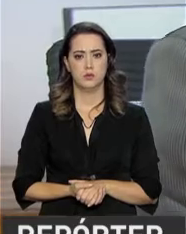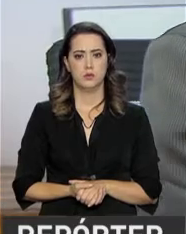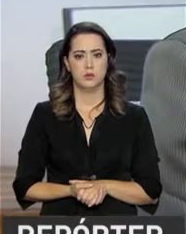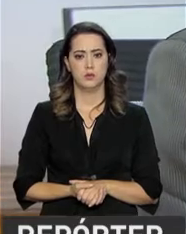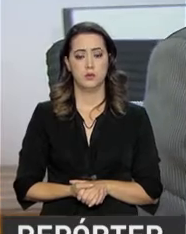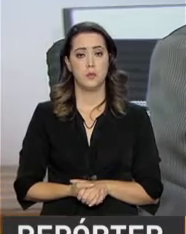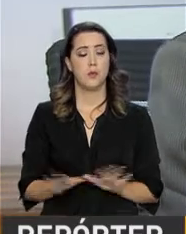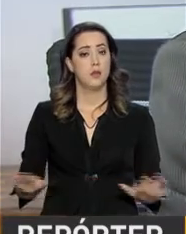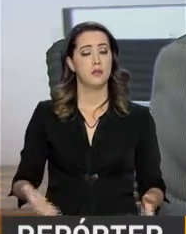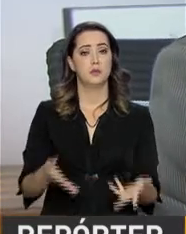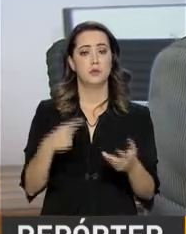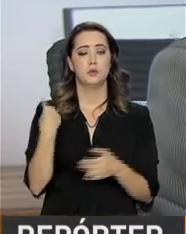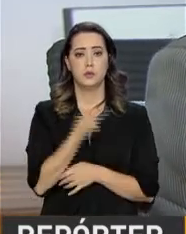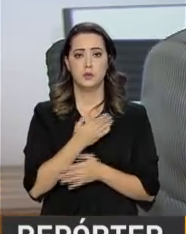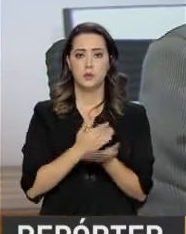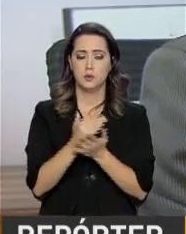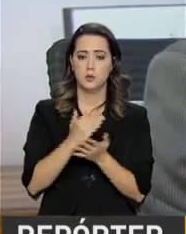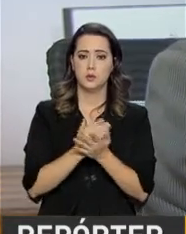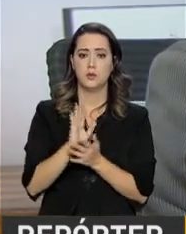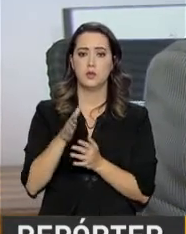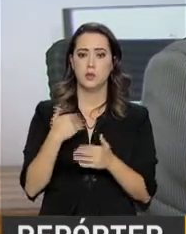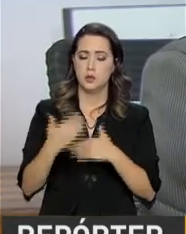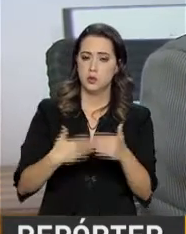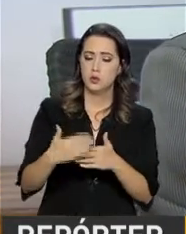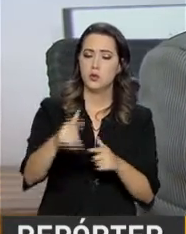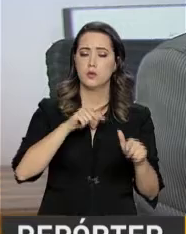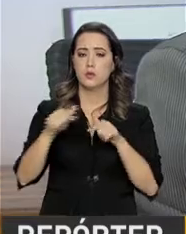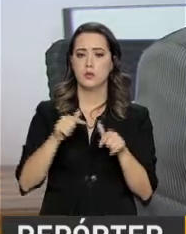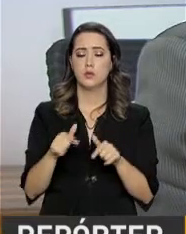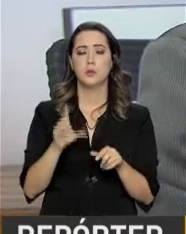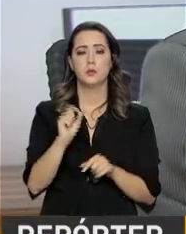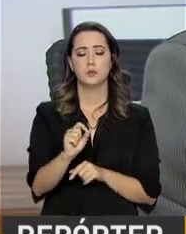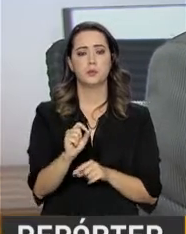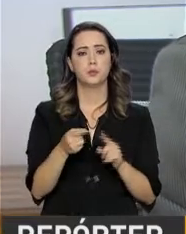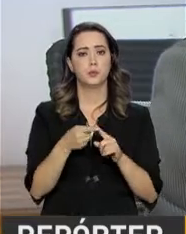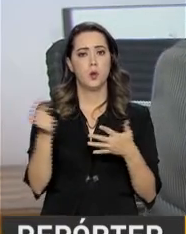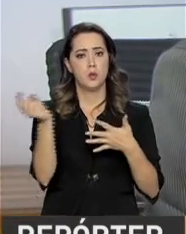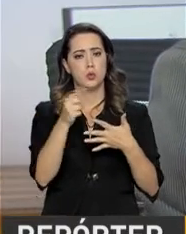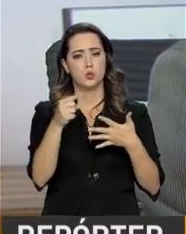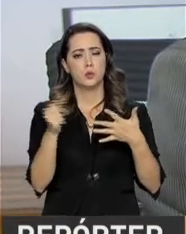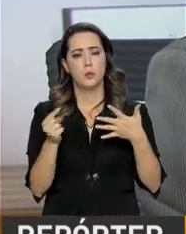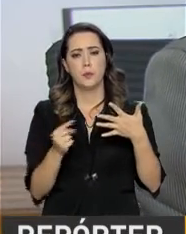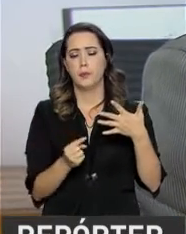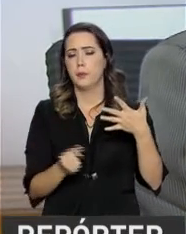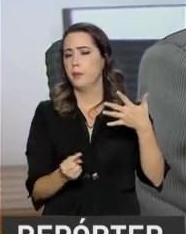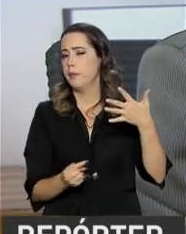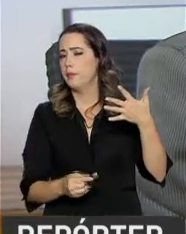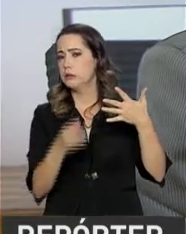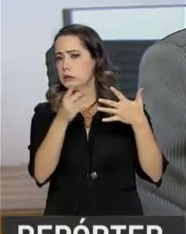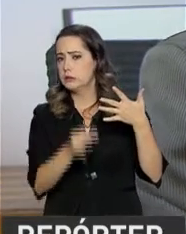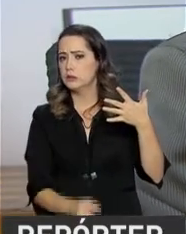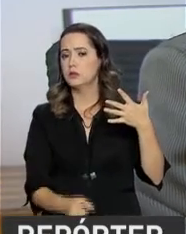essa mobilização nós estamos lançando que já está em campo ela prevê uma série de ações é com